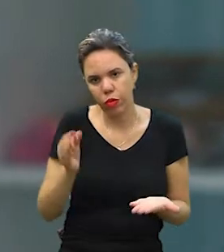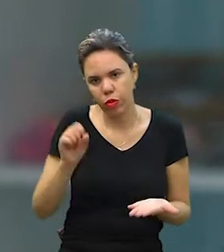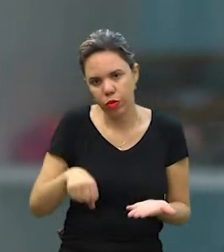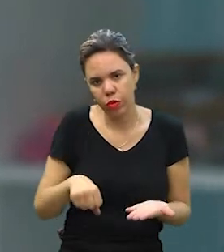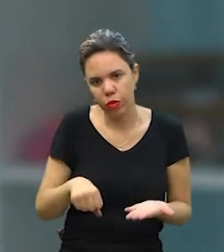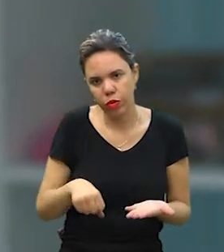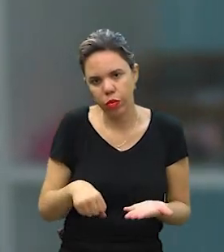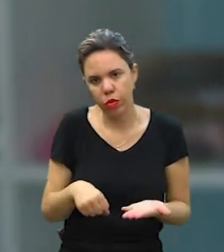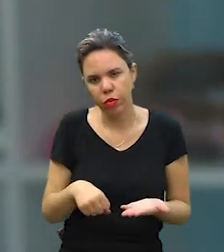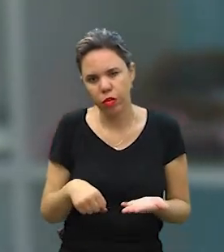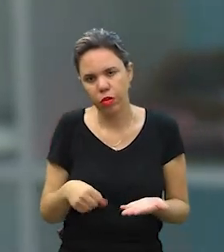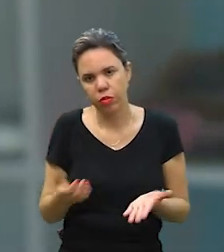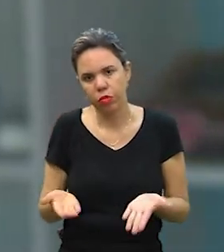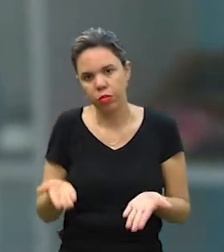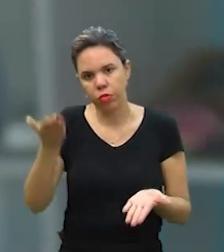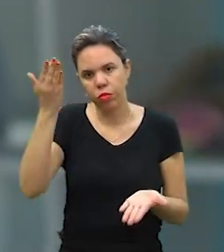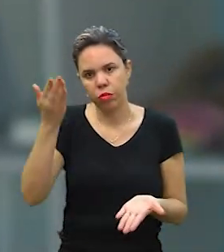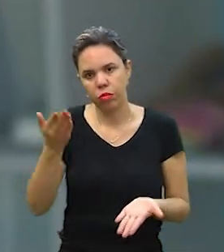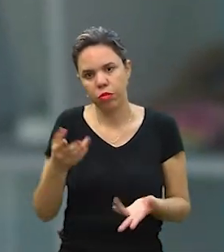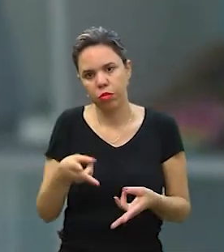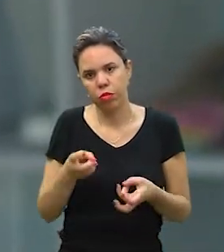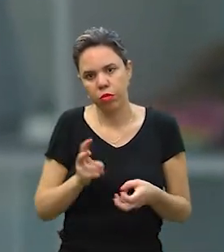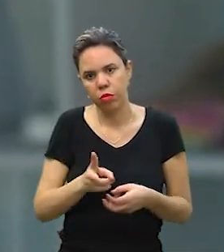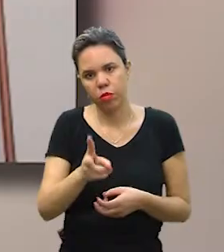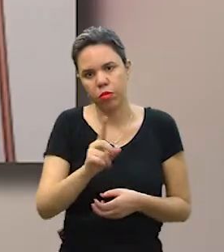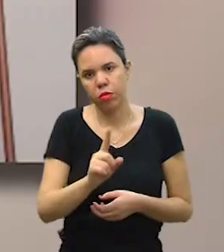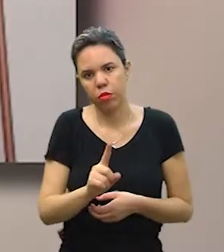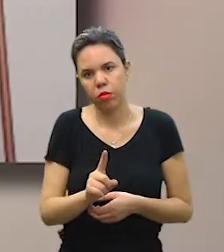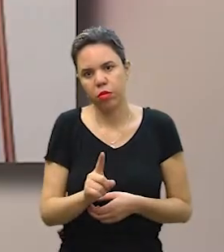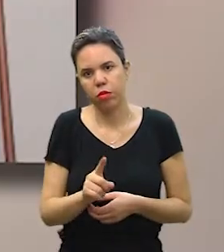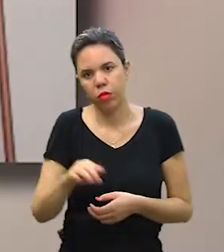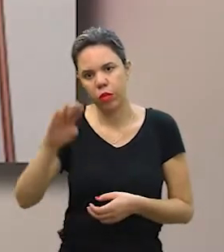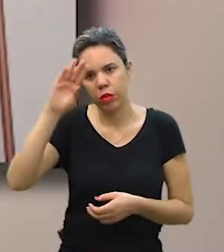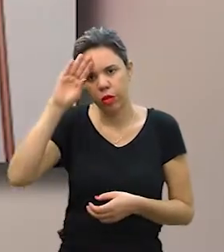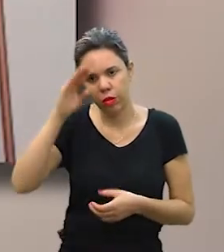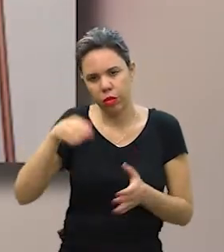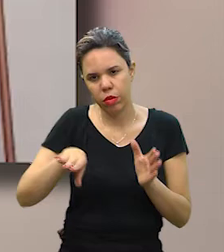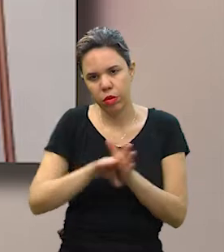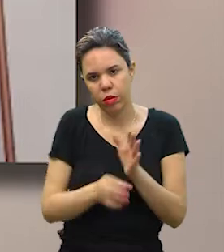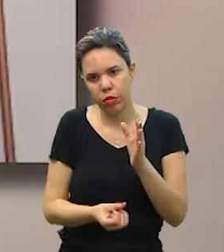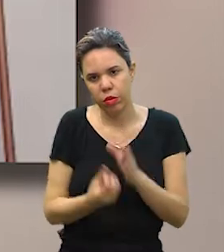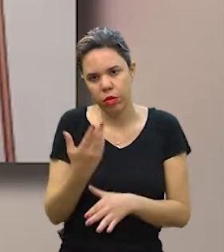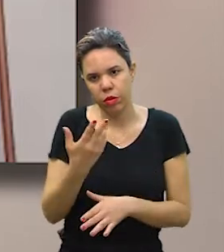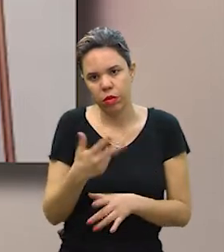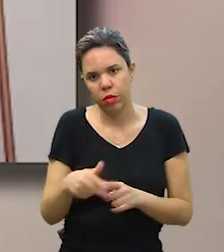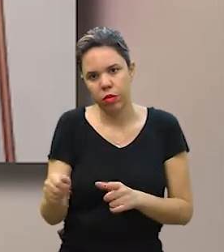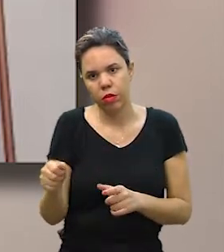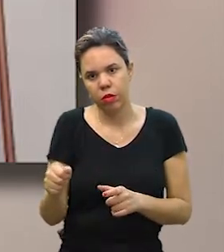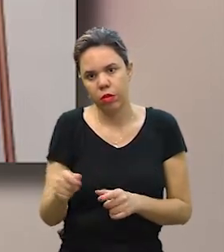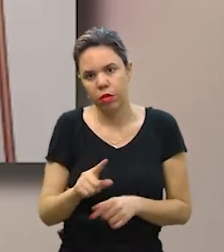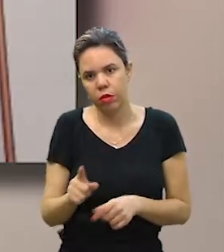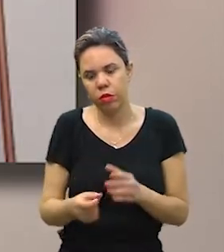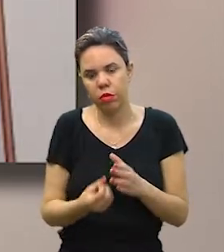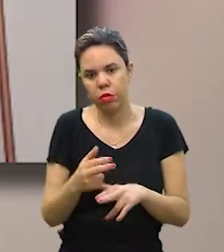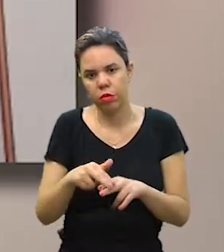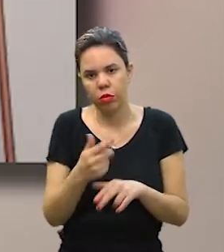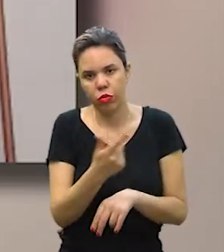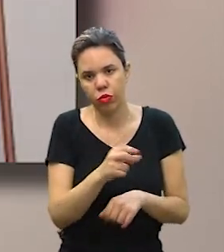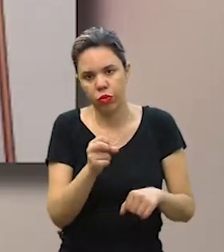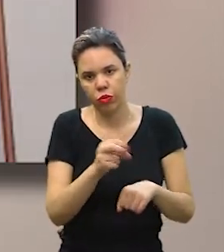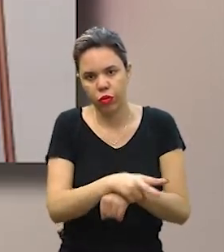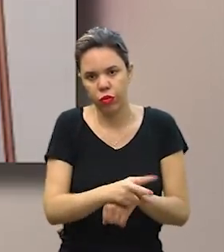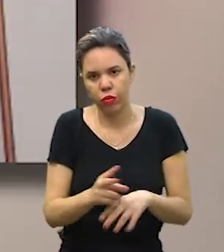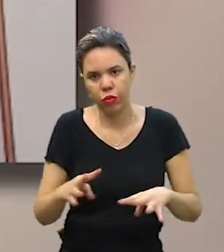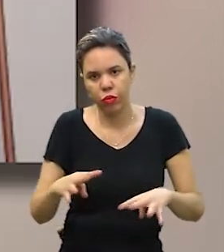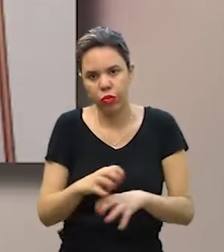mas não é aquela febre alta e que persiste. É uma febre que vem e ela passa, porque ela não está sendo causada por um